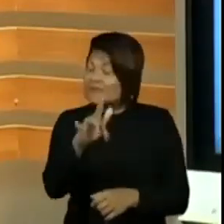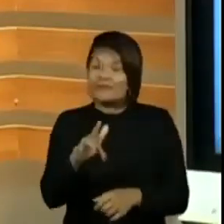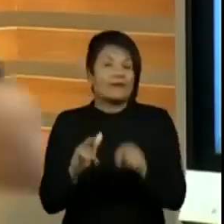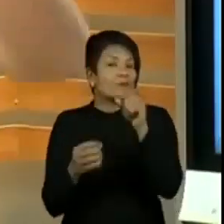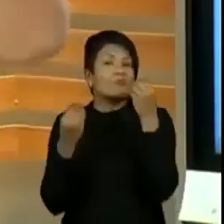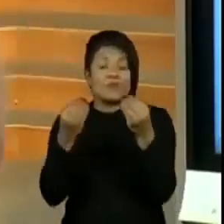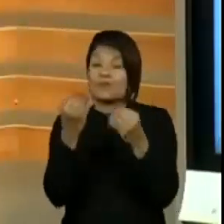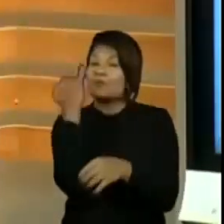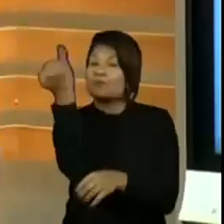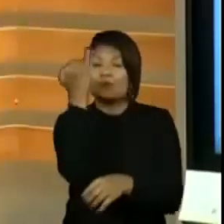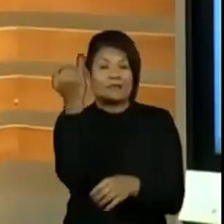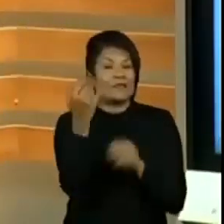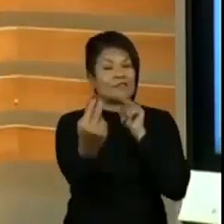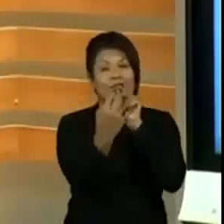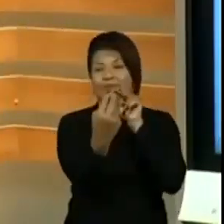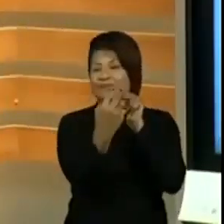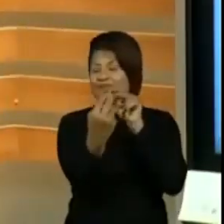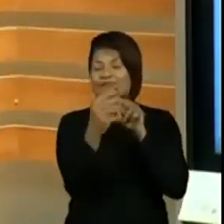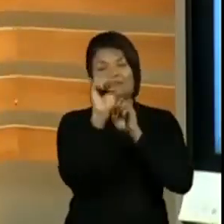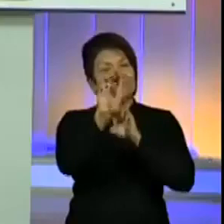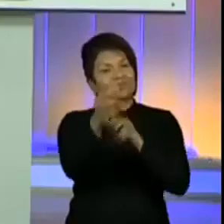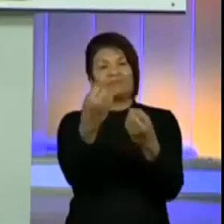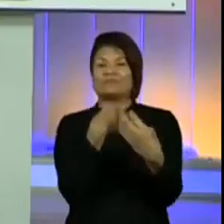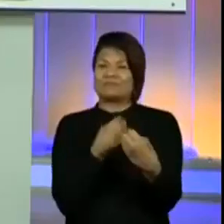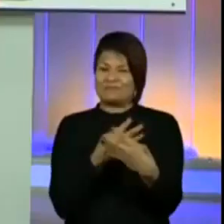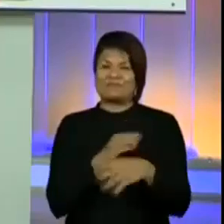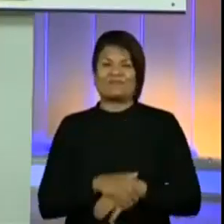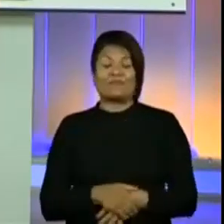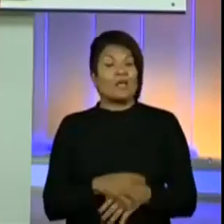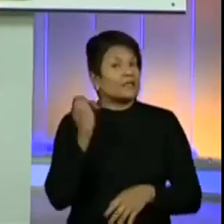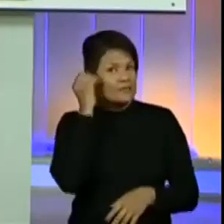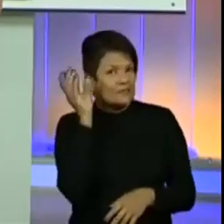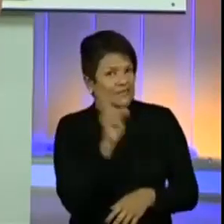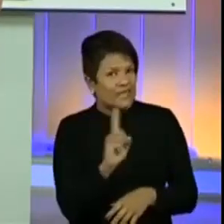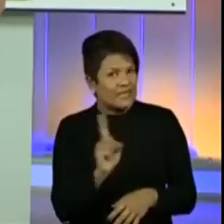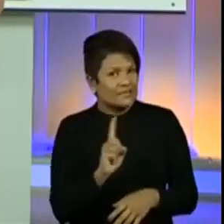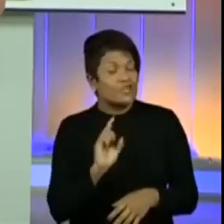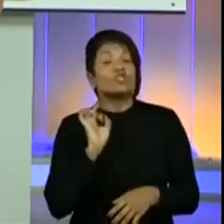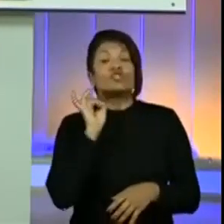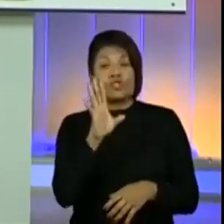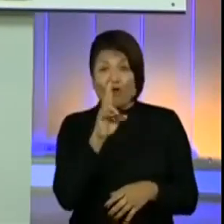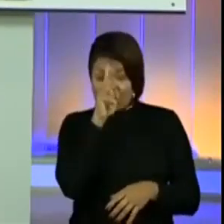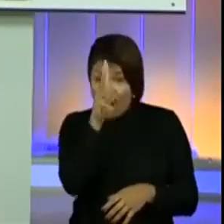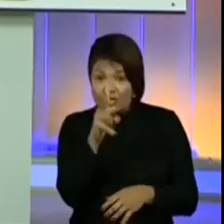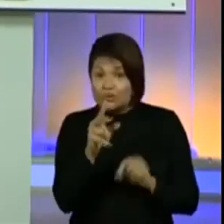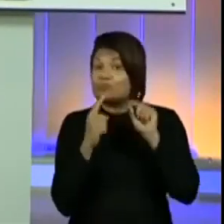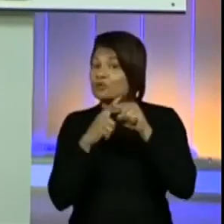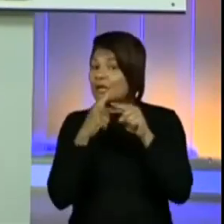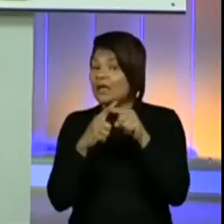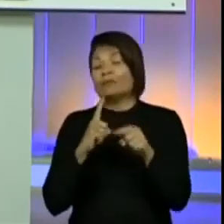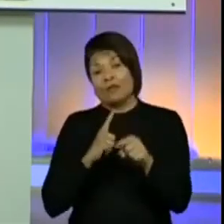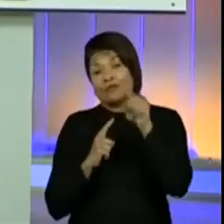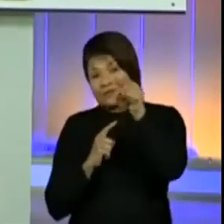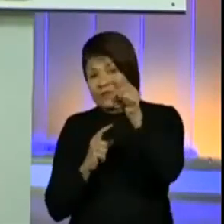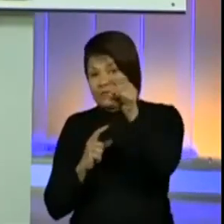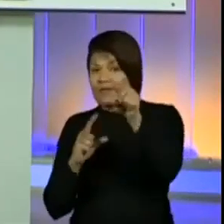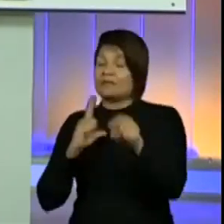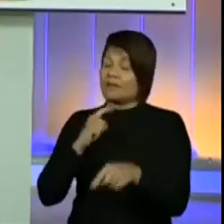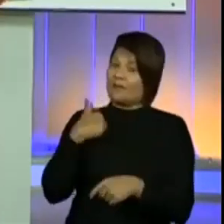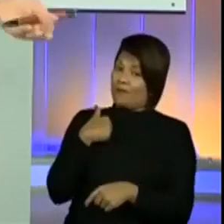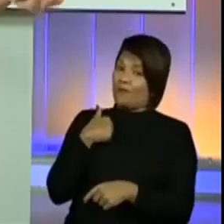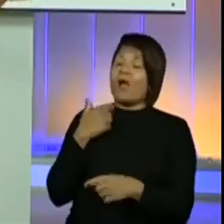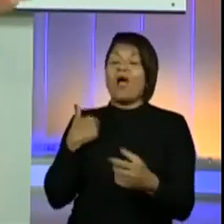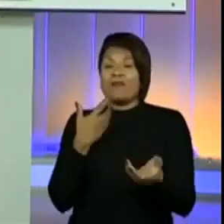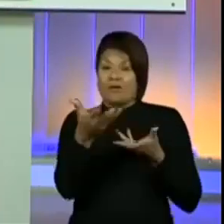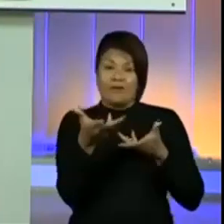sendo importantes nesse processo de ensino-aprendizagem. Lembre-se, galera, a gente só consegue ser forte porque eu tenho vocês, vocês têm a mim, a gente vai